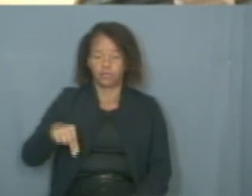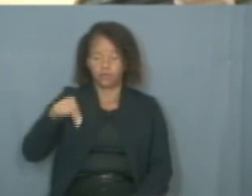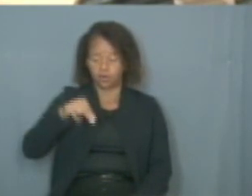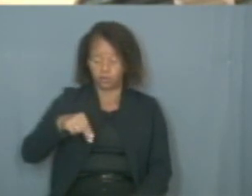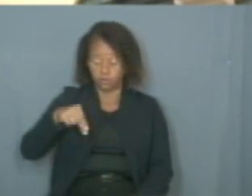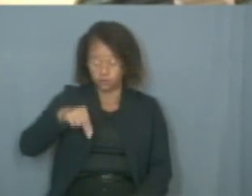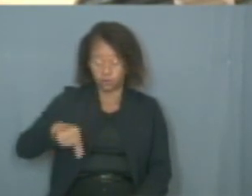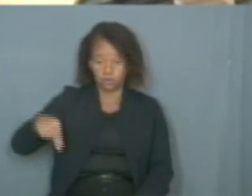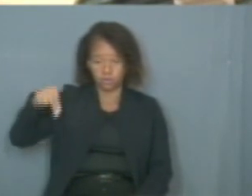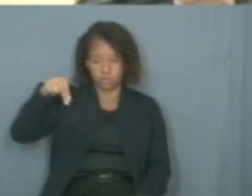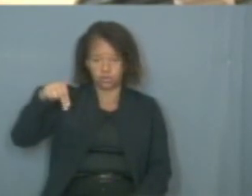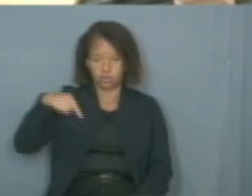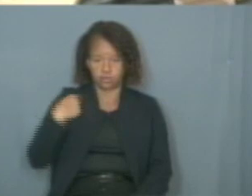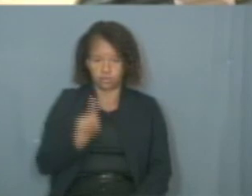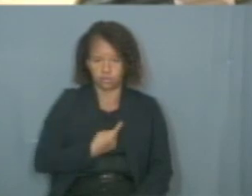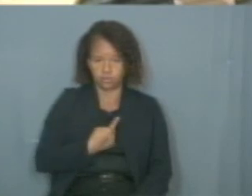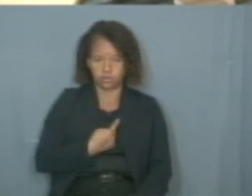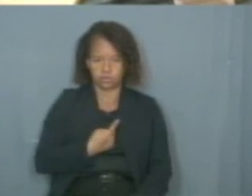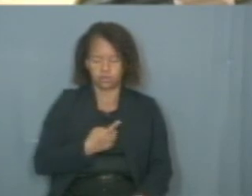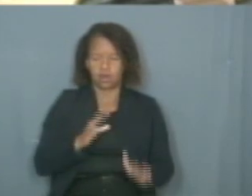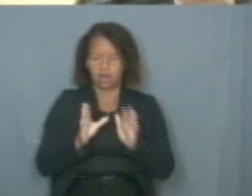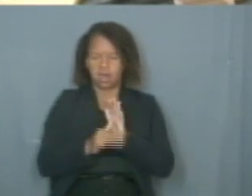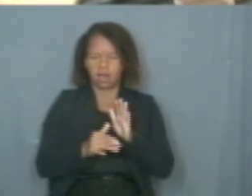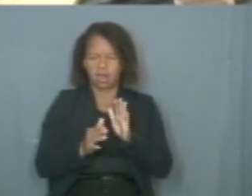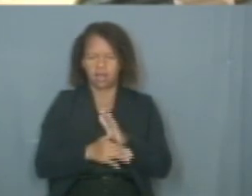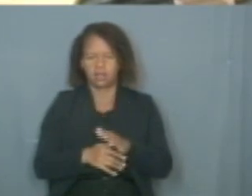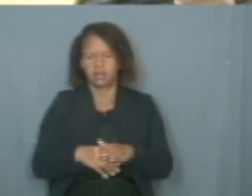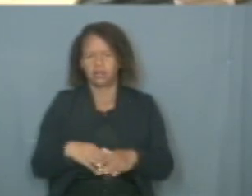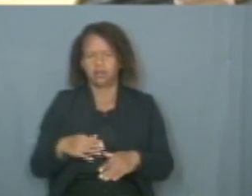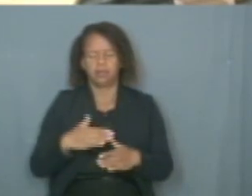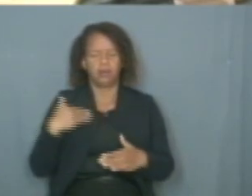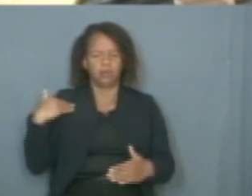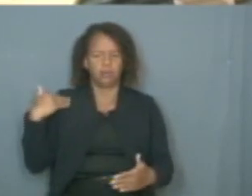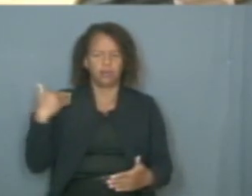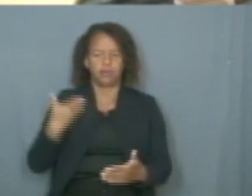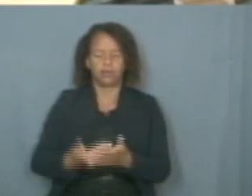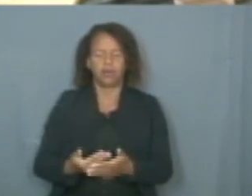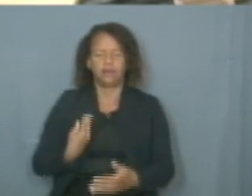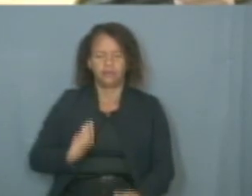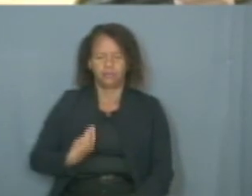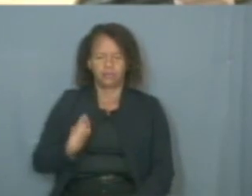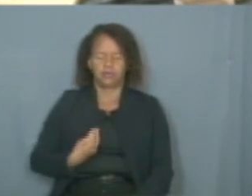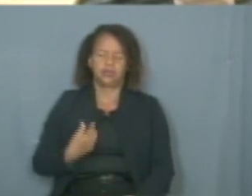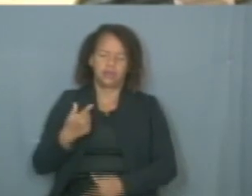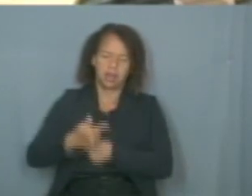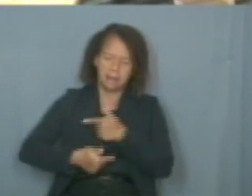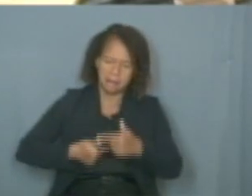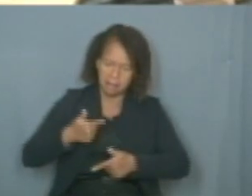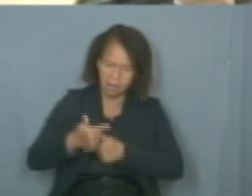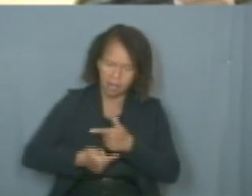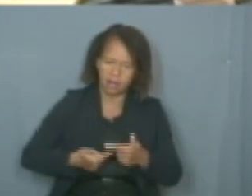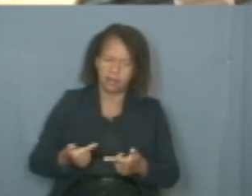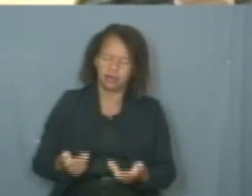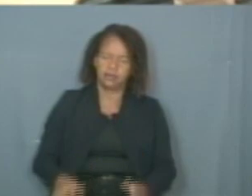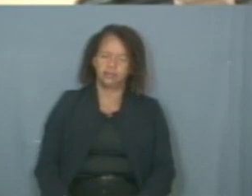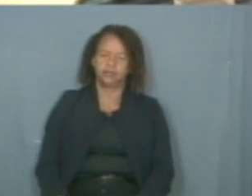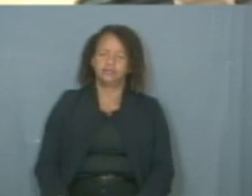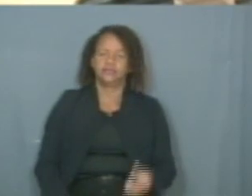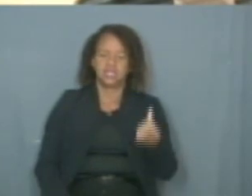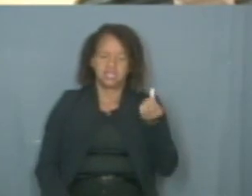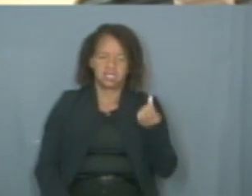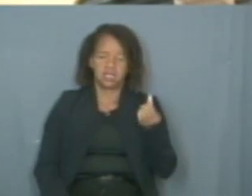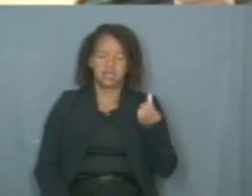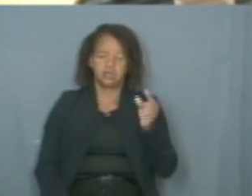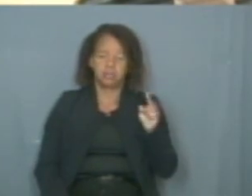nordestino, conterrâneo nosso, sendo roubado depois de uma vida inteira de trabalho. E é muito triste ver que